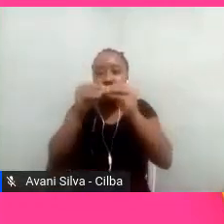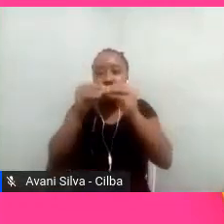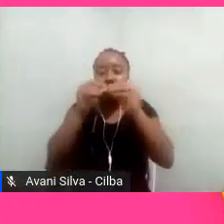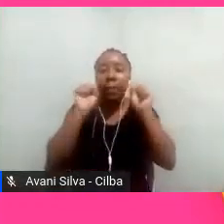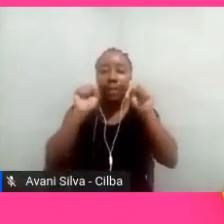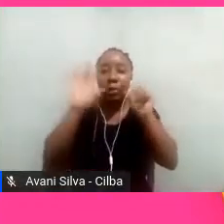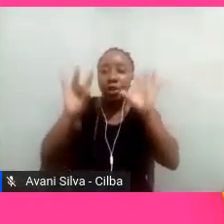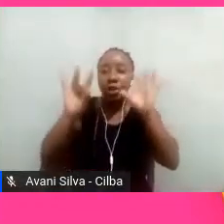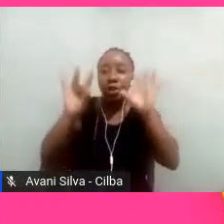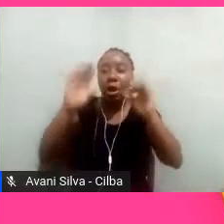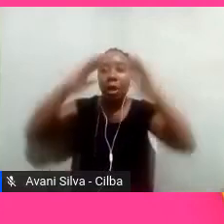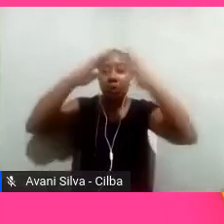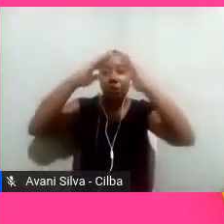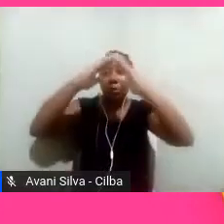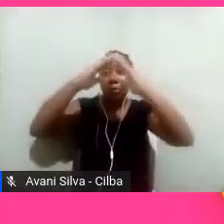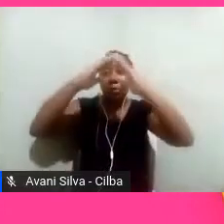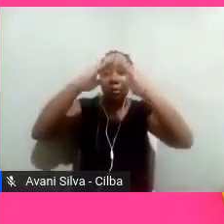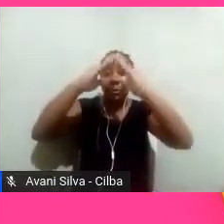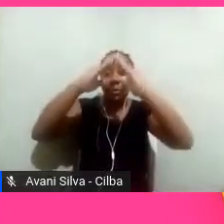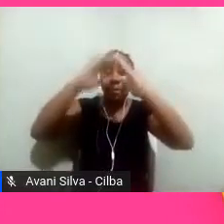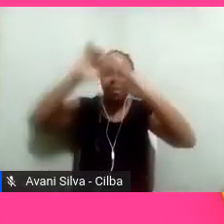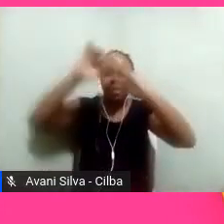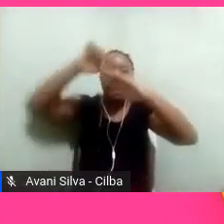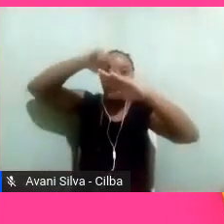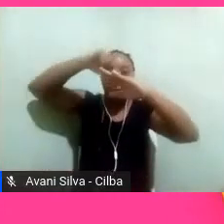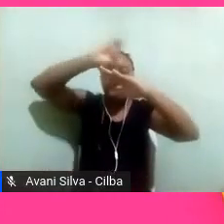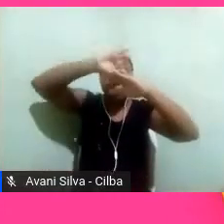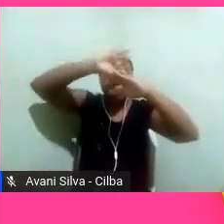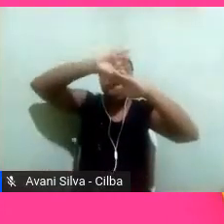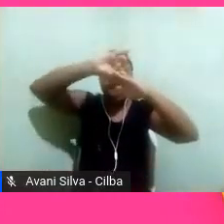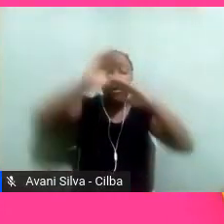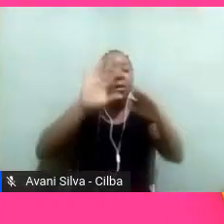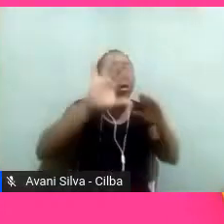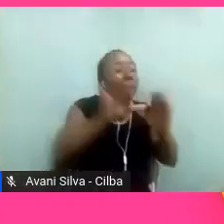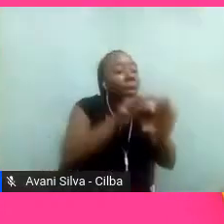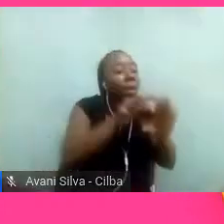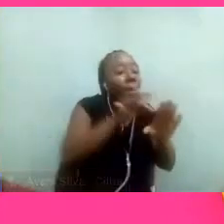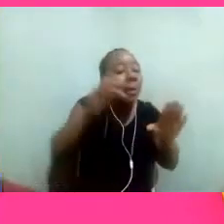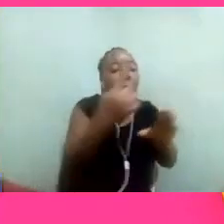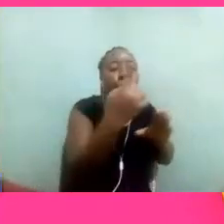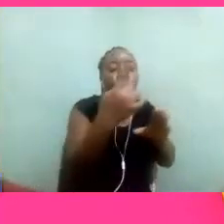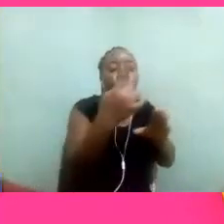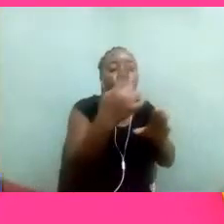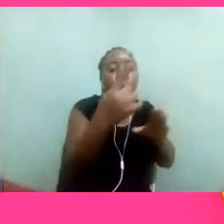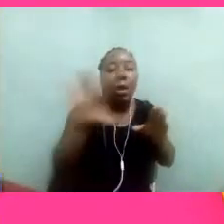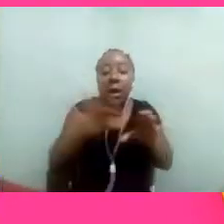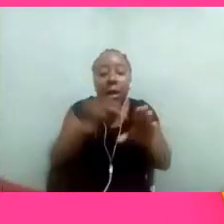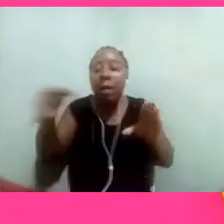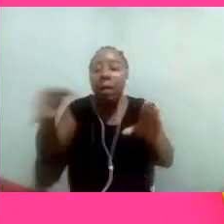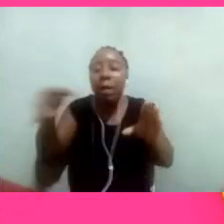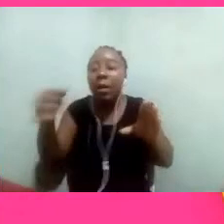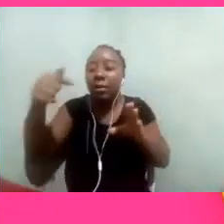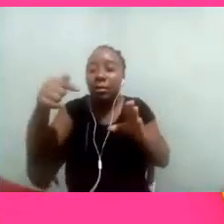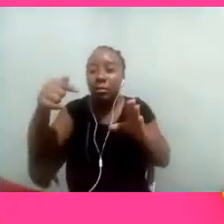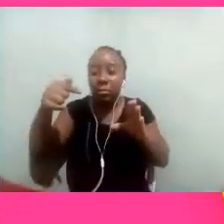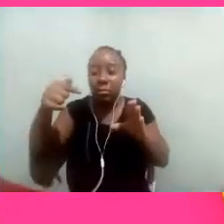telhado, que é a página 1 e a página 7. Então, primeiro eu vou colar isso, a página 1 e a página